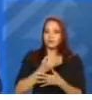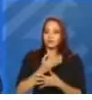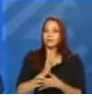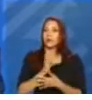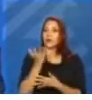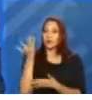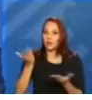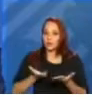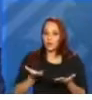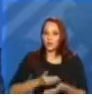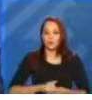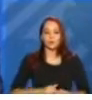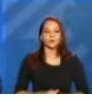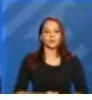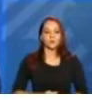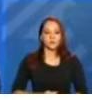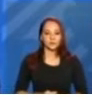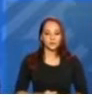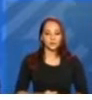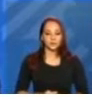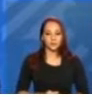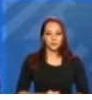brasileira.